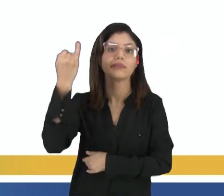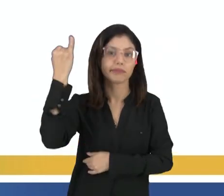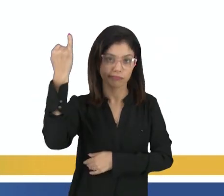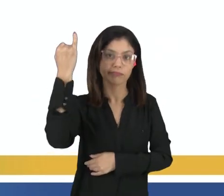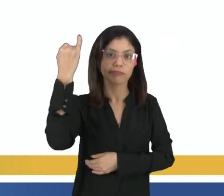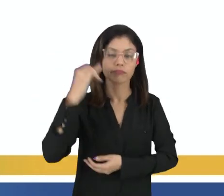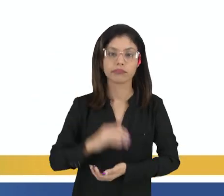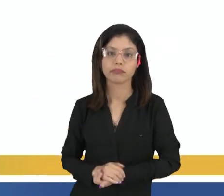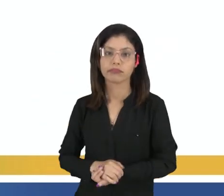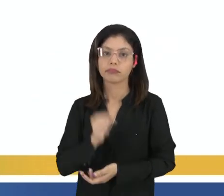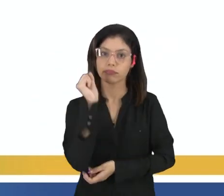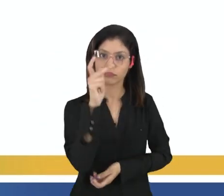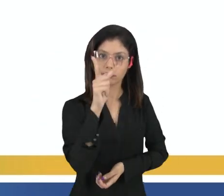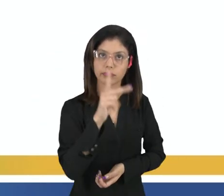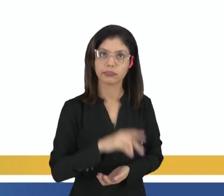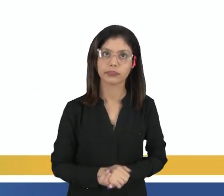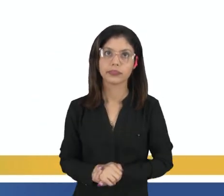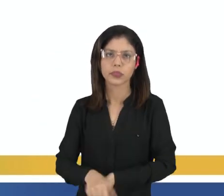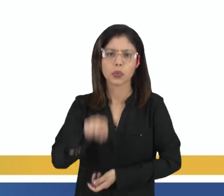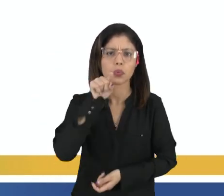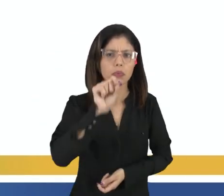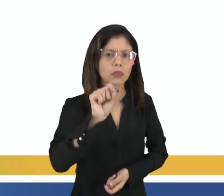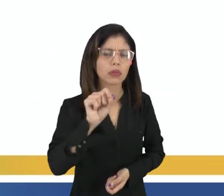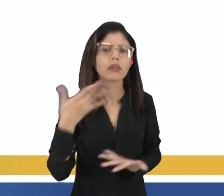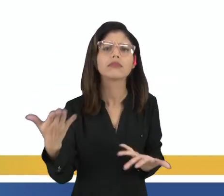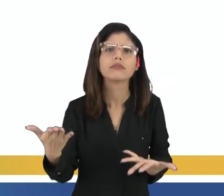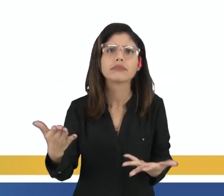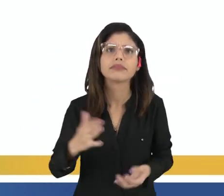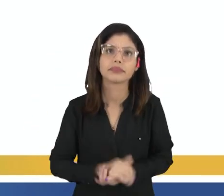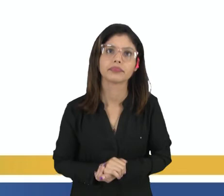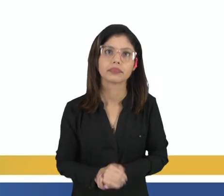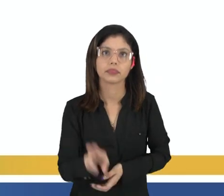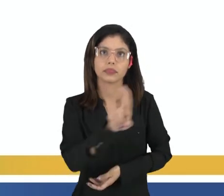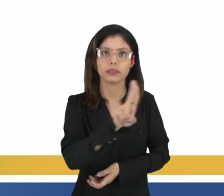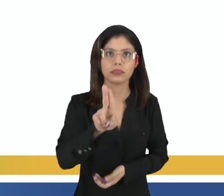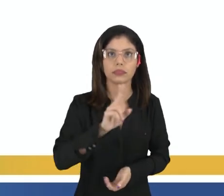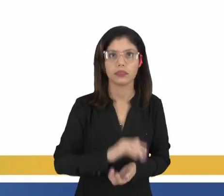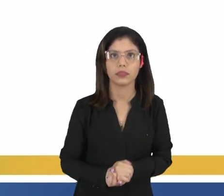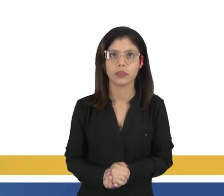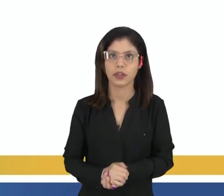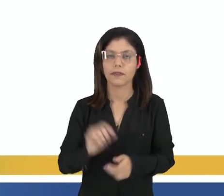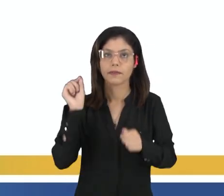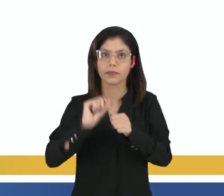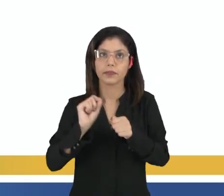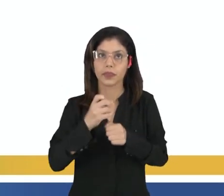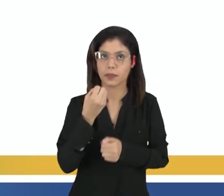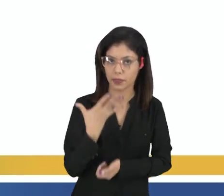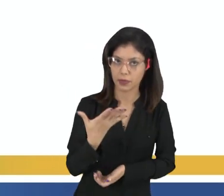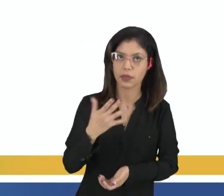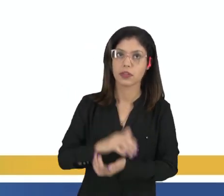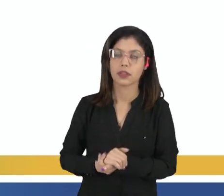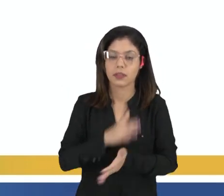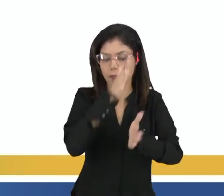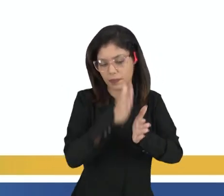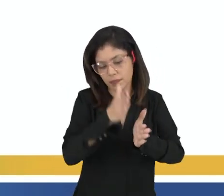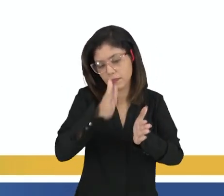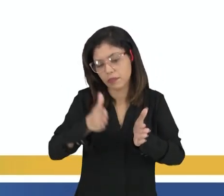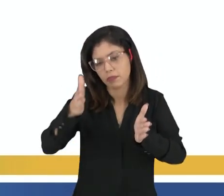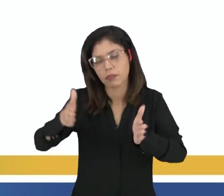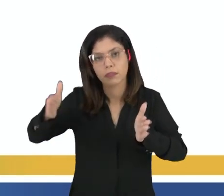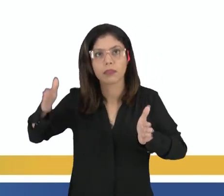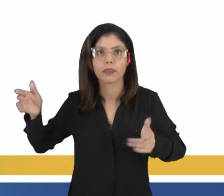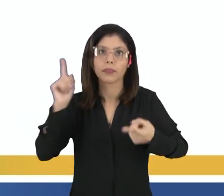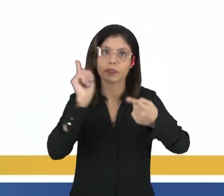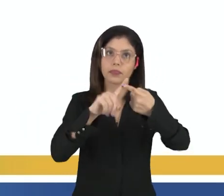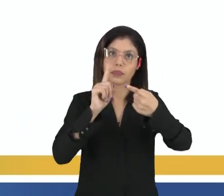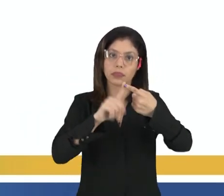eficiente, ok? E o que seria isso? O nome ilustra bem as etapas.